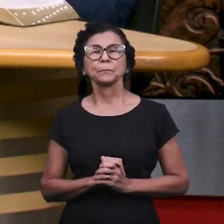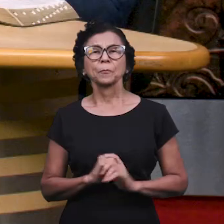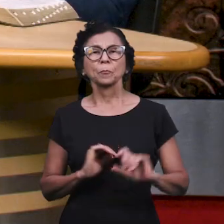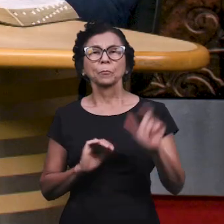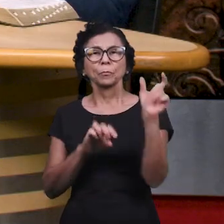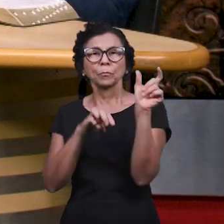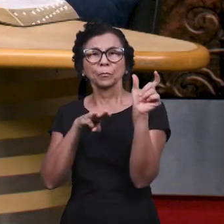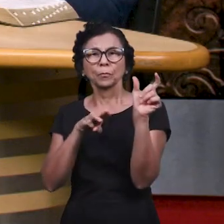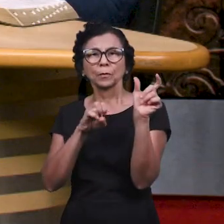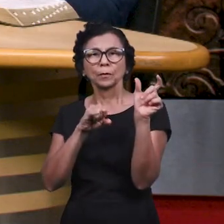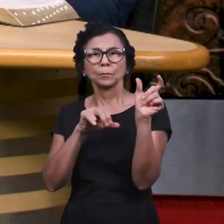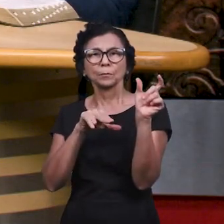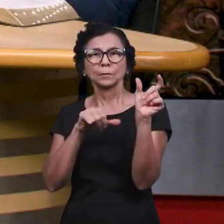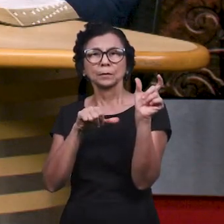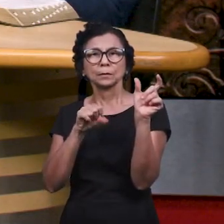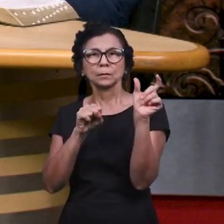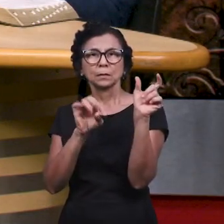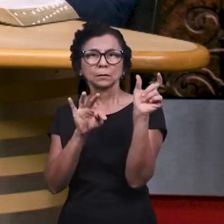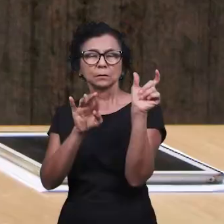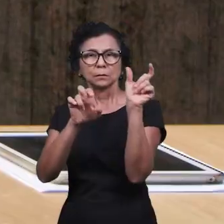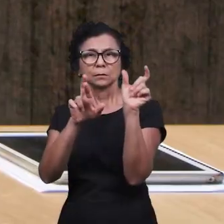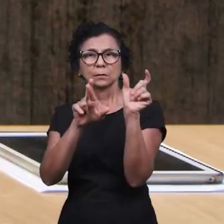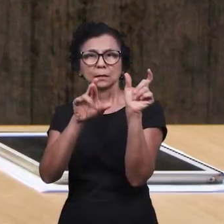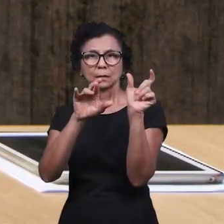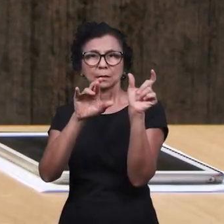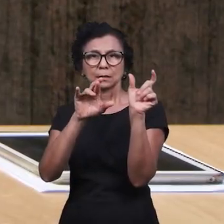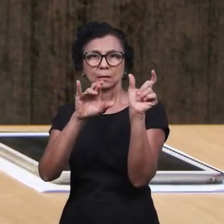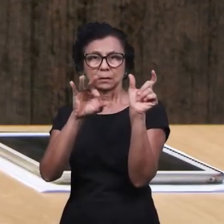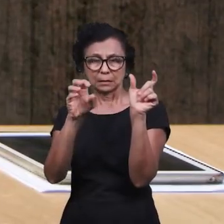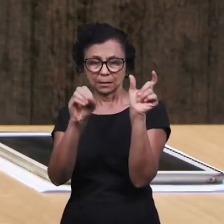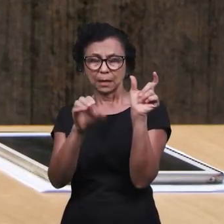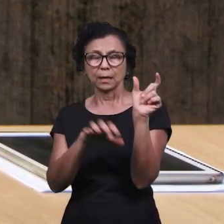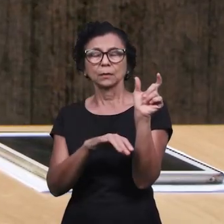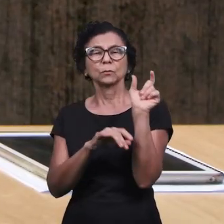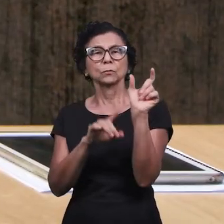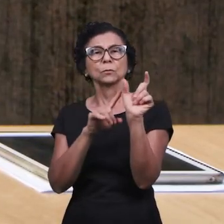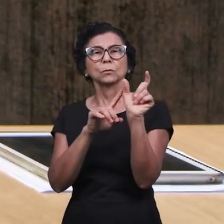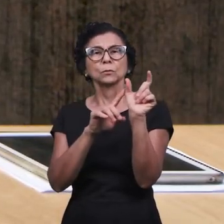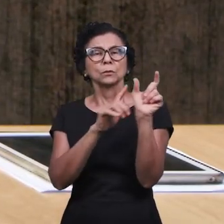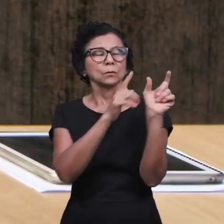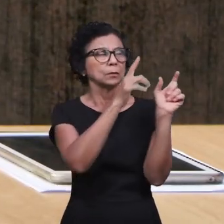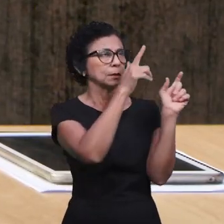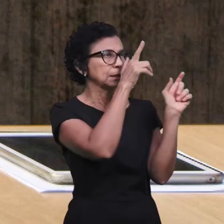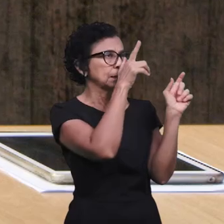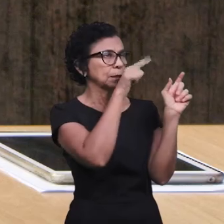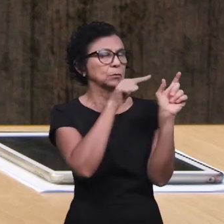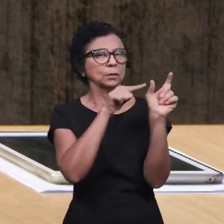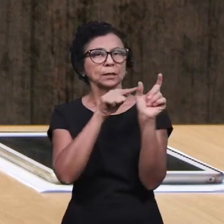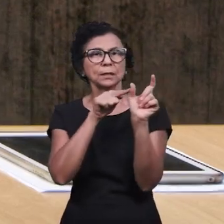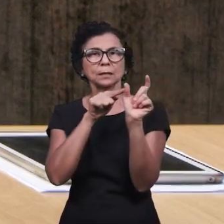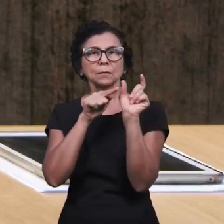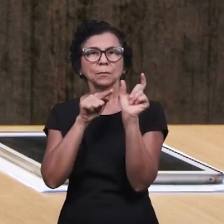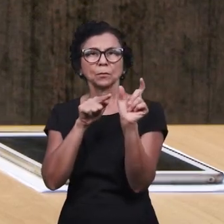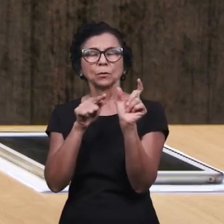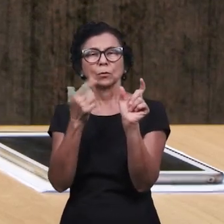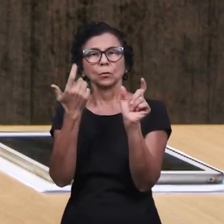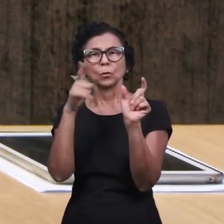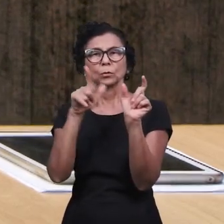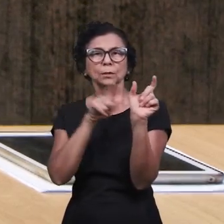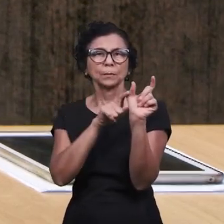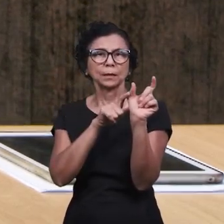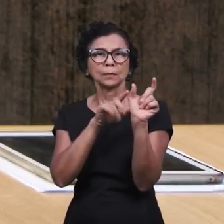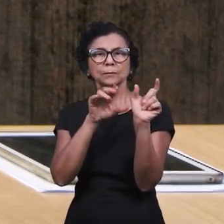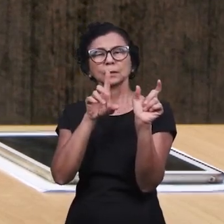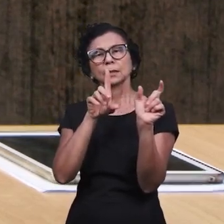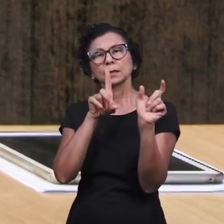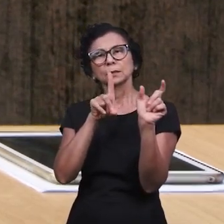Novo Testamento foi escrito no grego, vem da palavra diaconia e significa serviço. Ou